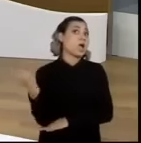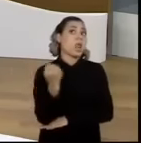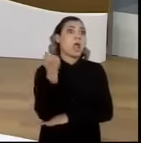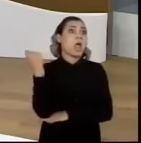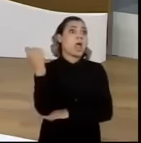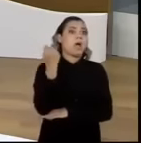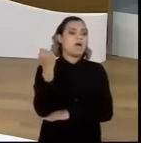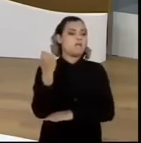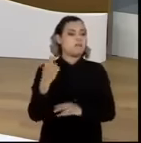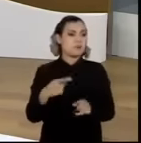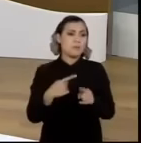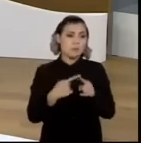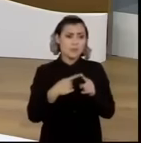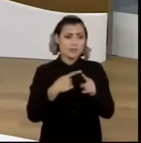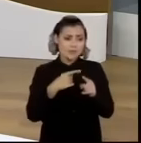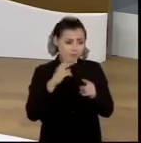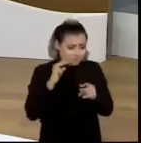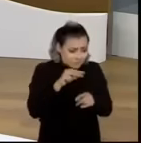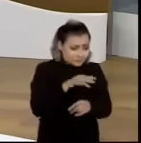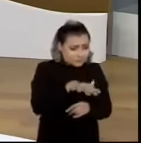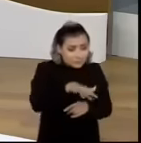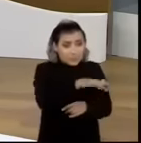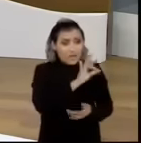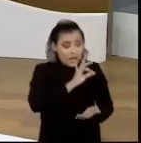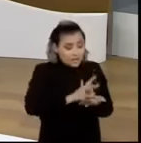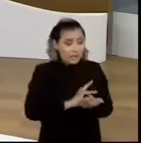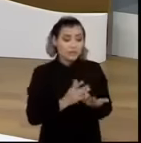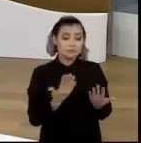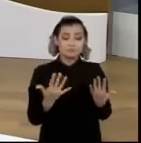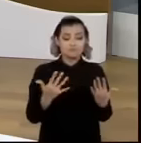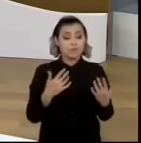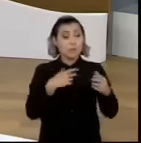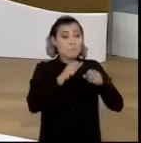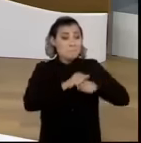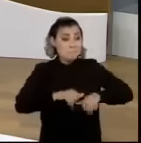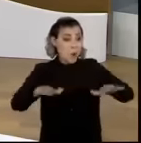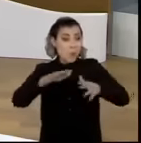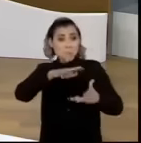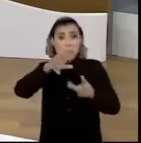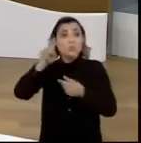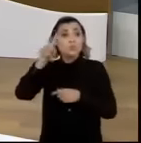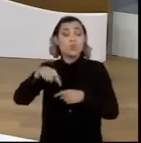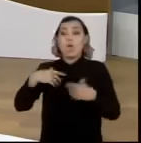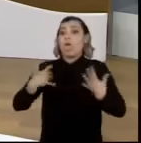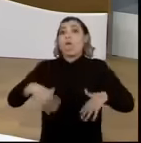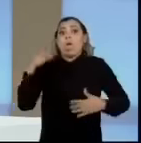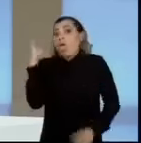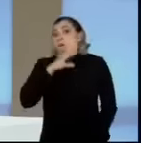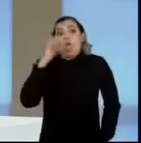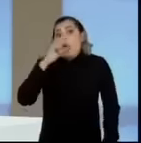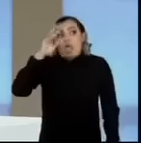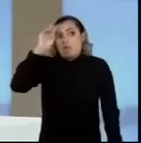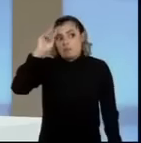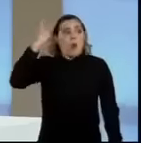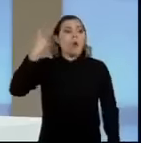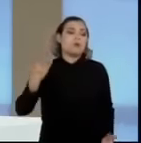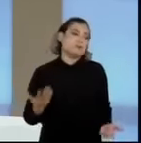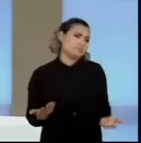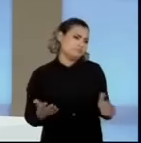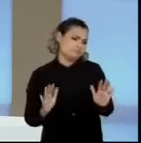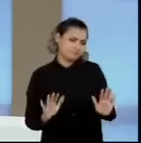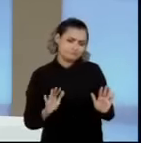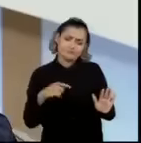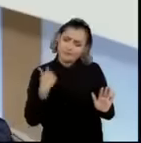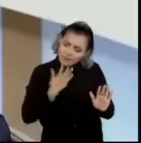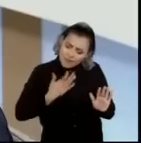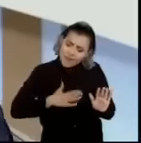seja, da percepção da realidade, mas que o que acaba se espalhando pelo mundo é uma percepção equivocada. Então nós temos que dar